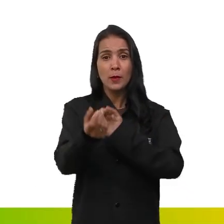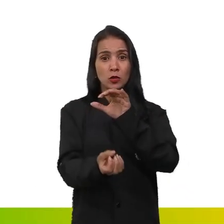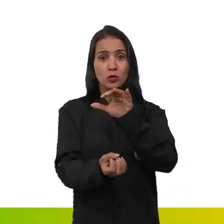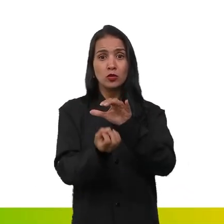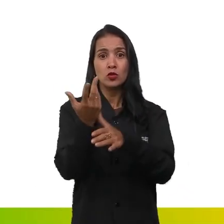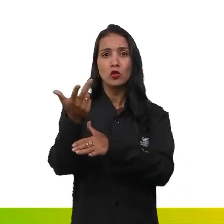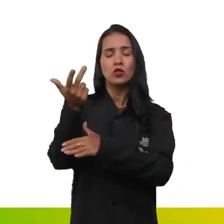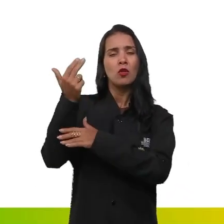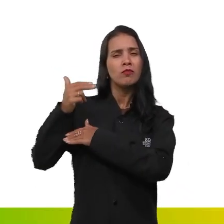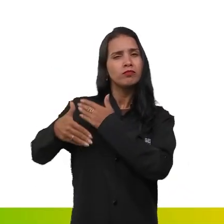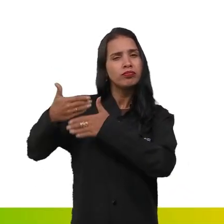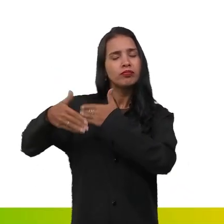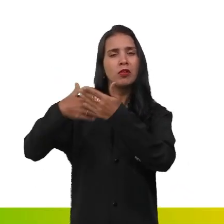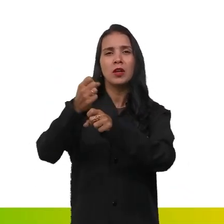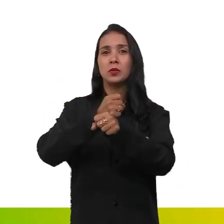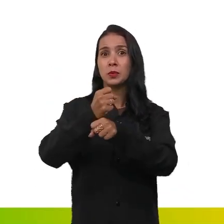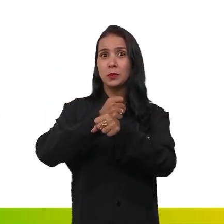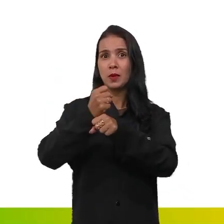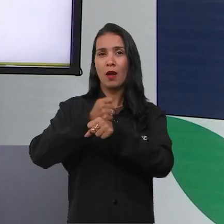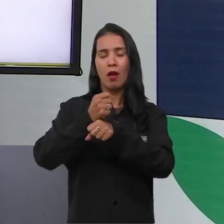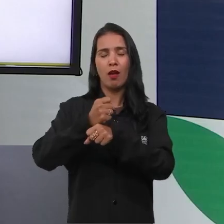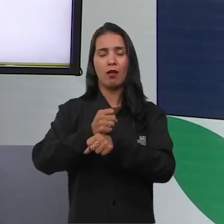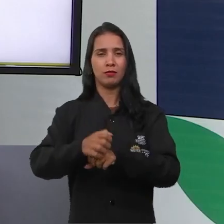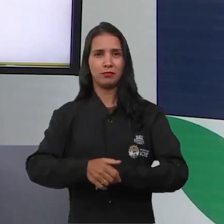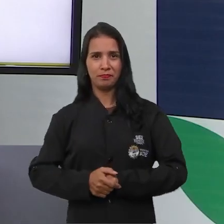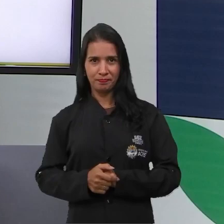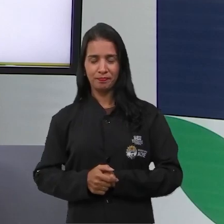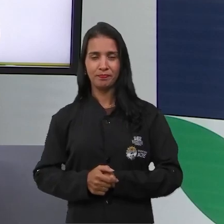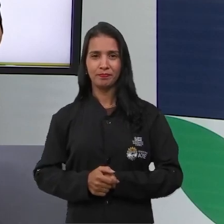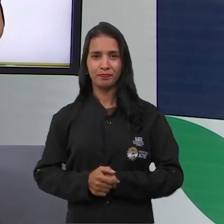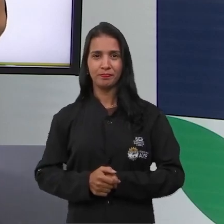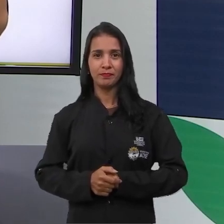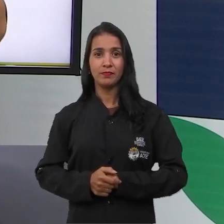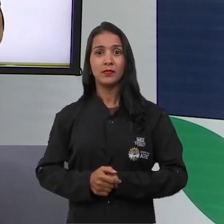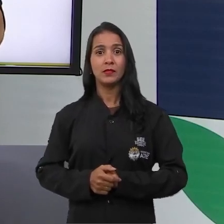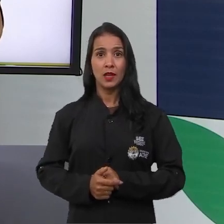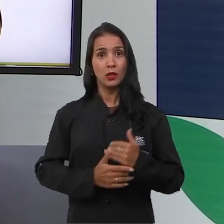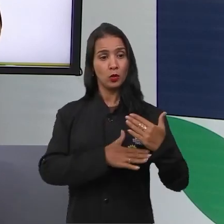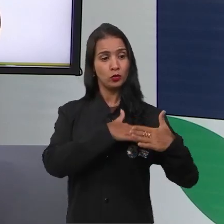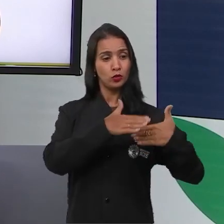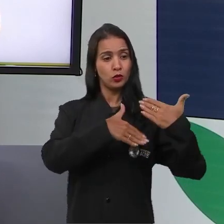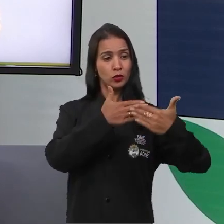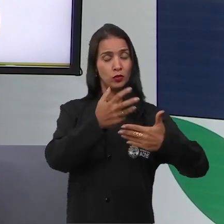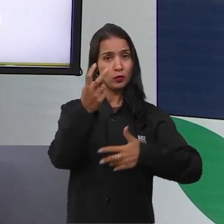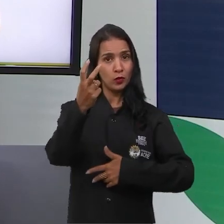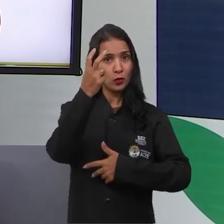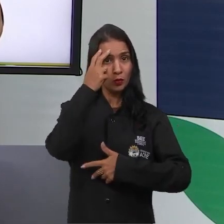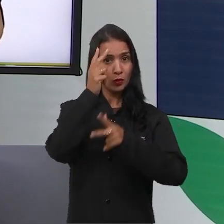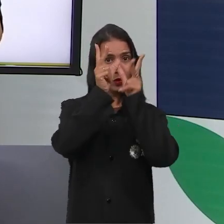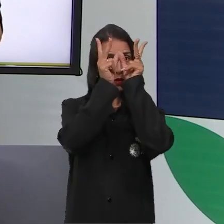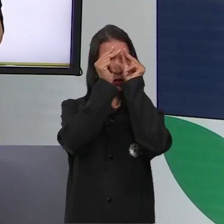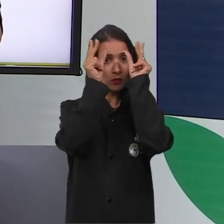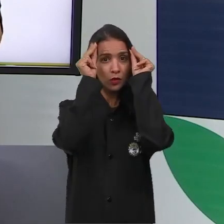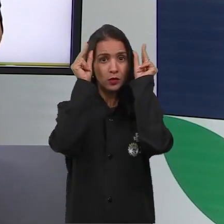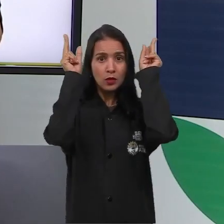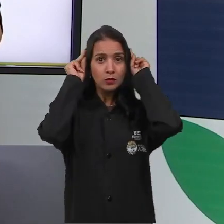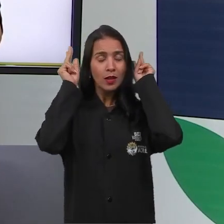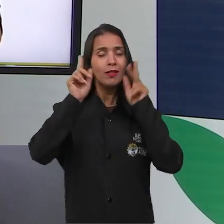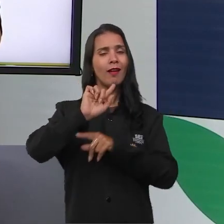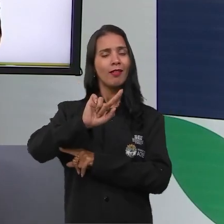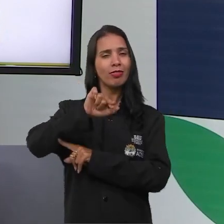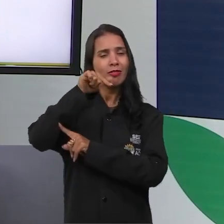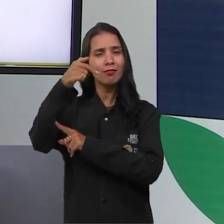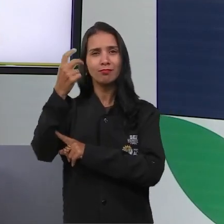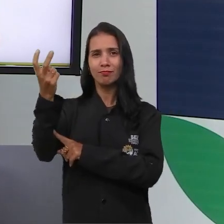atravessa milênios. É como eu acabei de falar para vocês. Se desenvolveu a cultura grega, posteriormente a